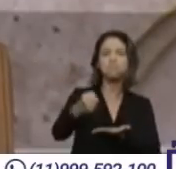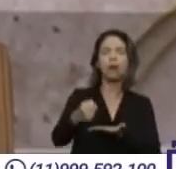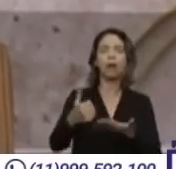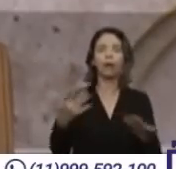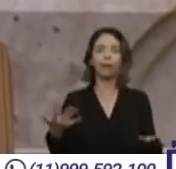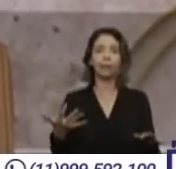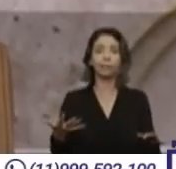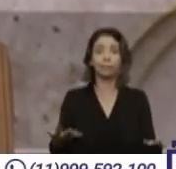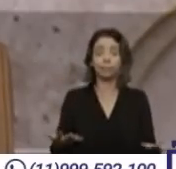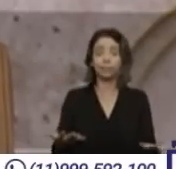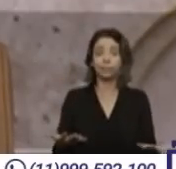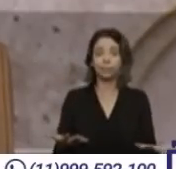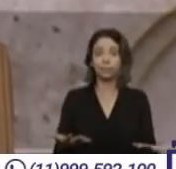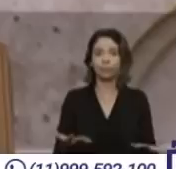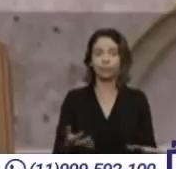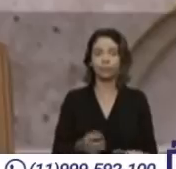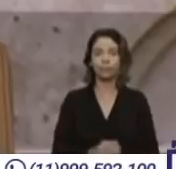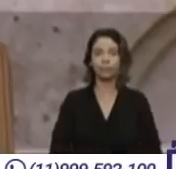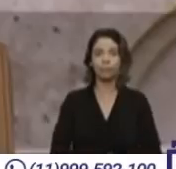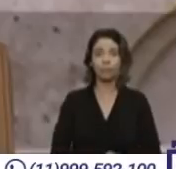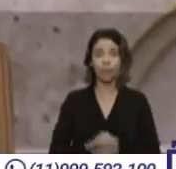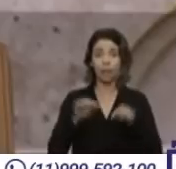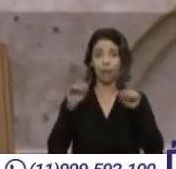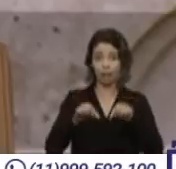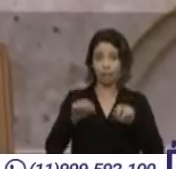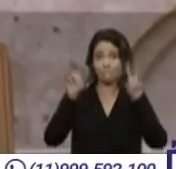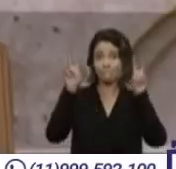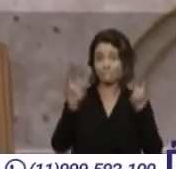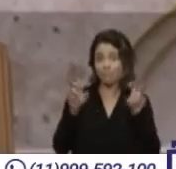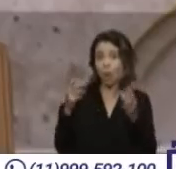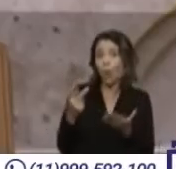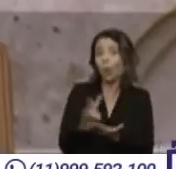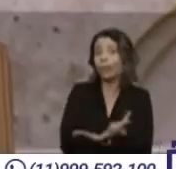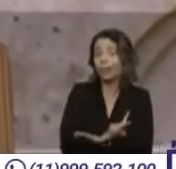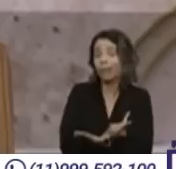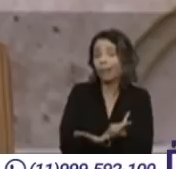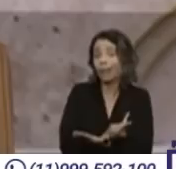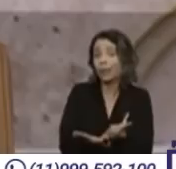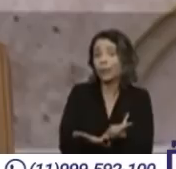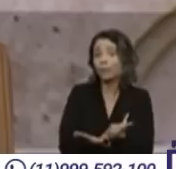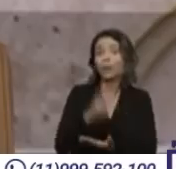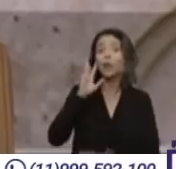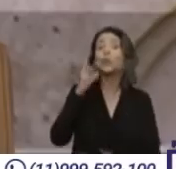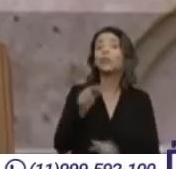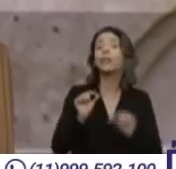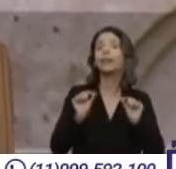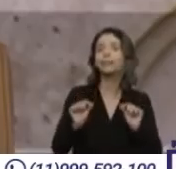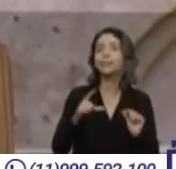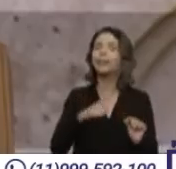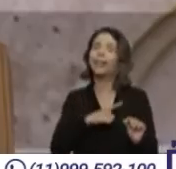as instituições democráticas. O ultraje só poderia resultar, como